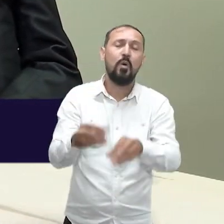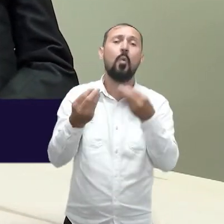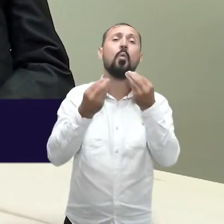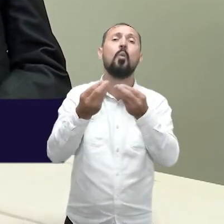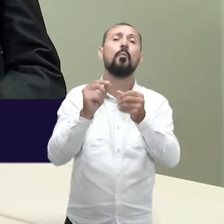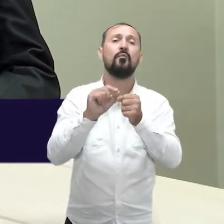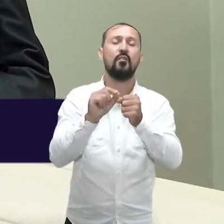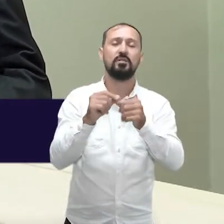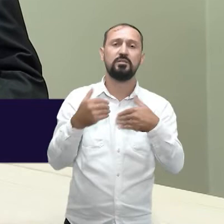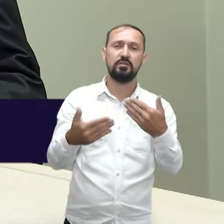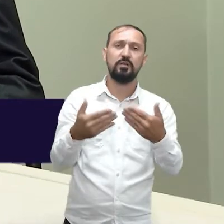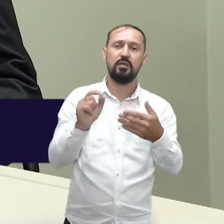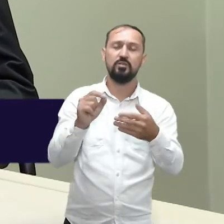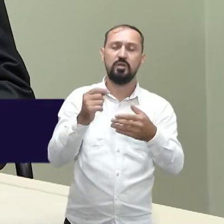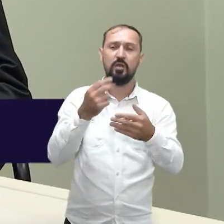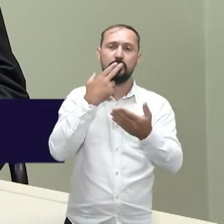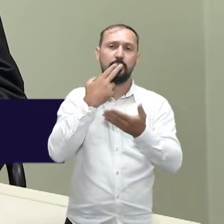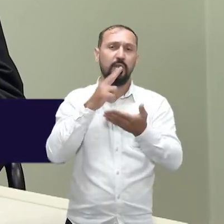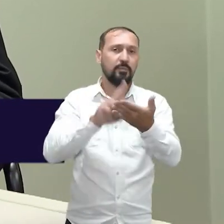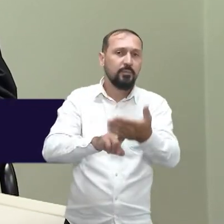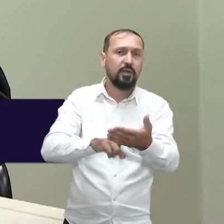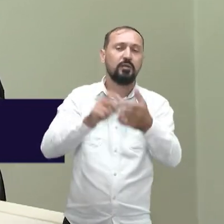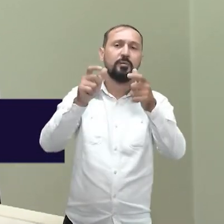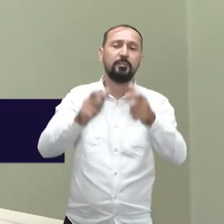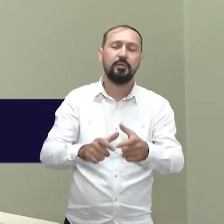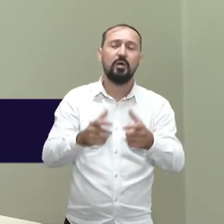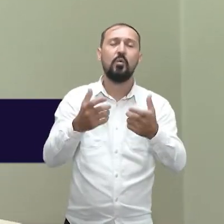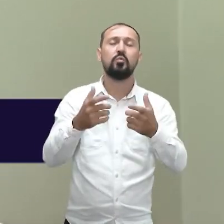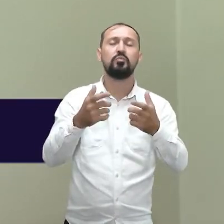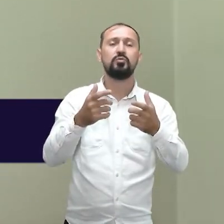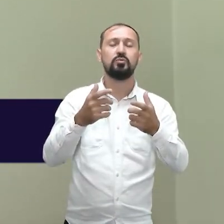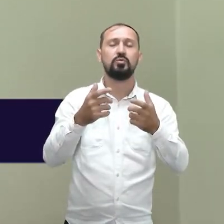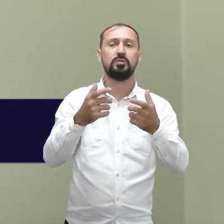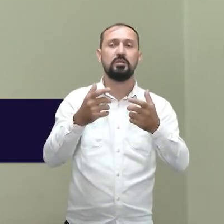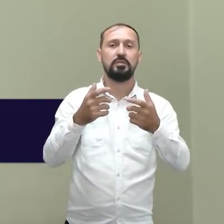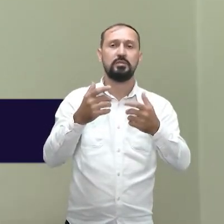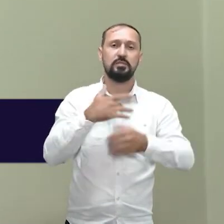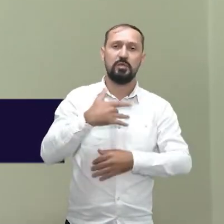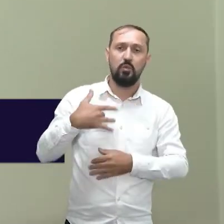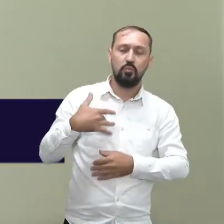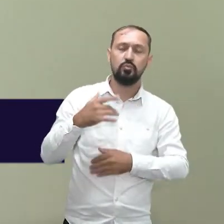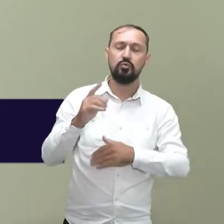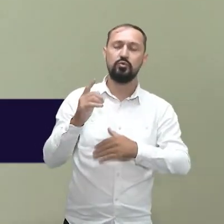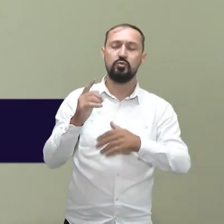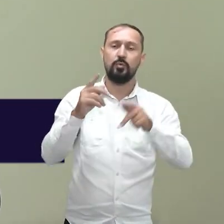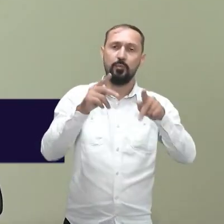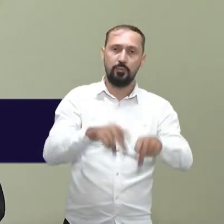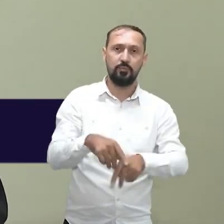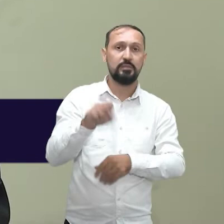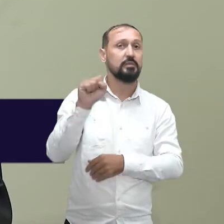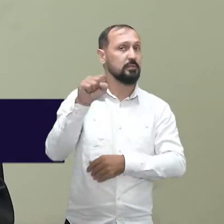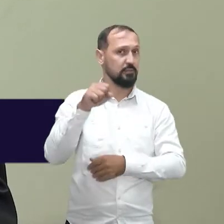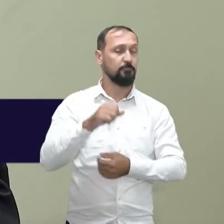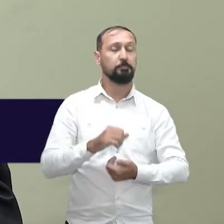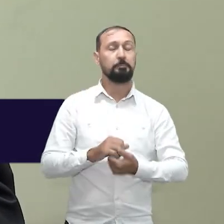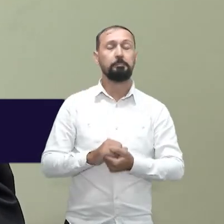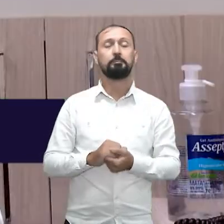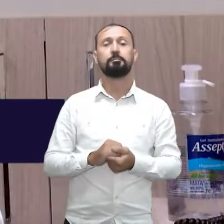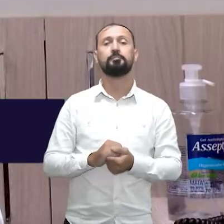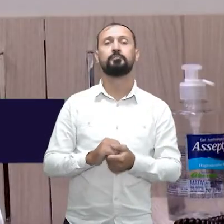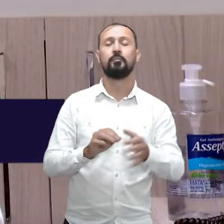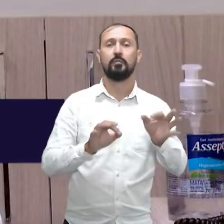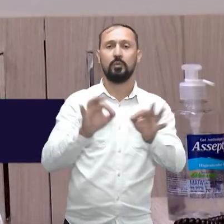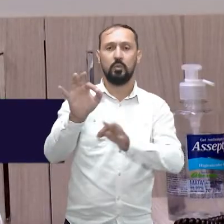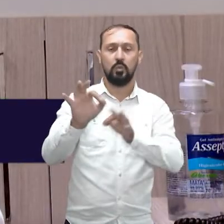qual é o procedimento? É encaminhado para a unidade de saúde pública ou como que é